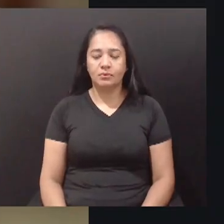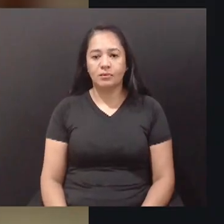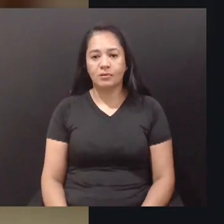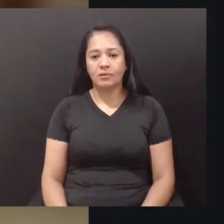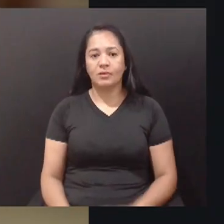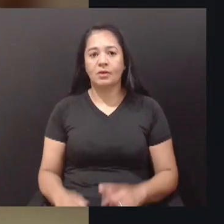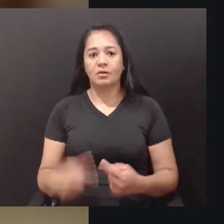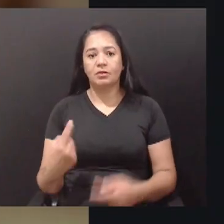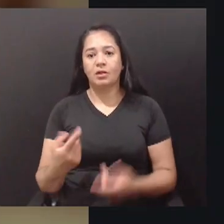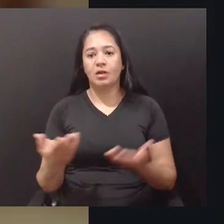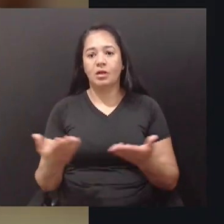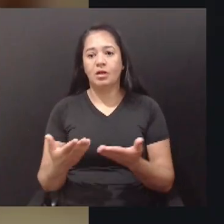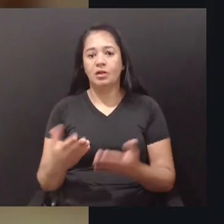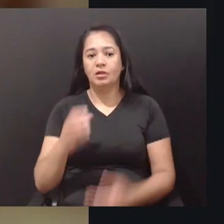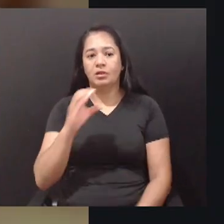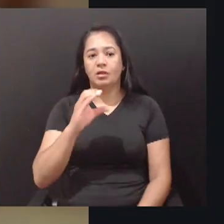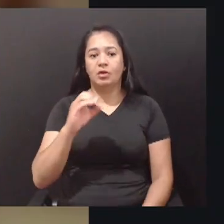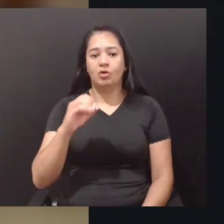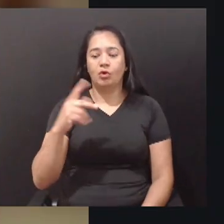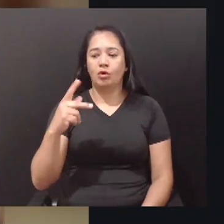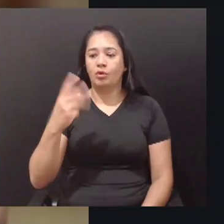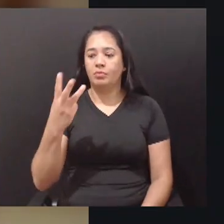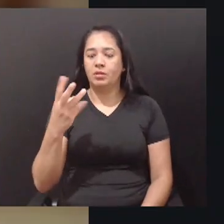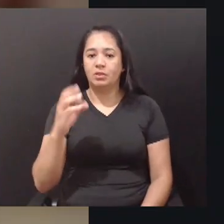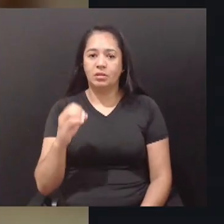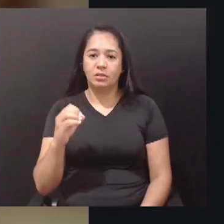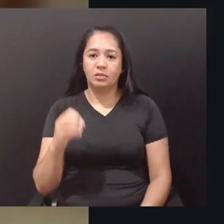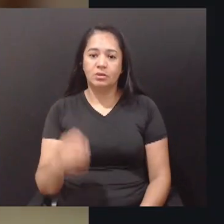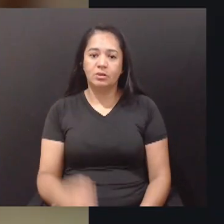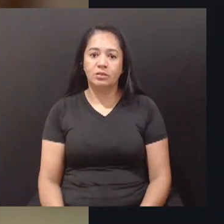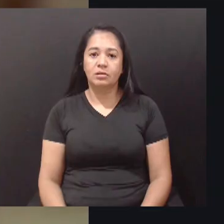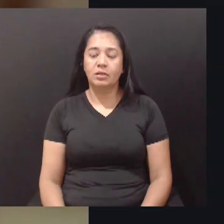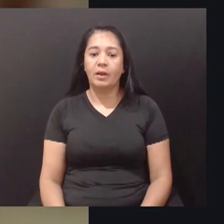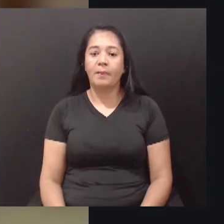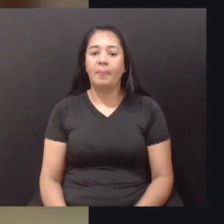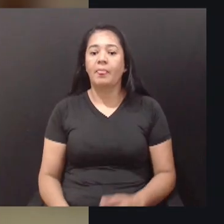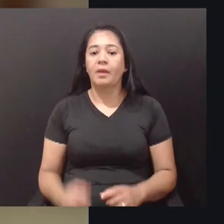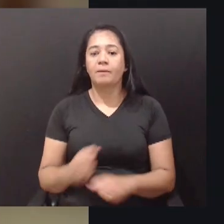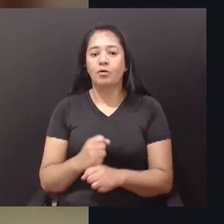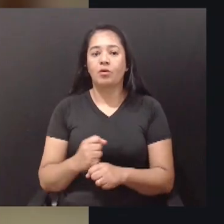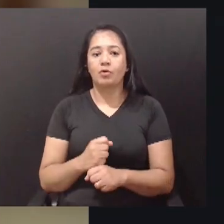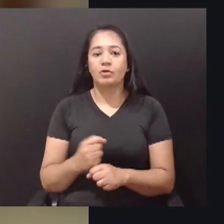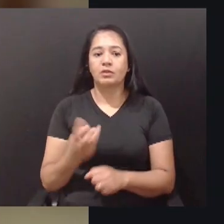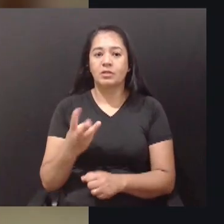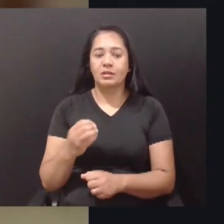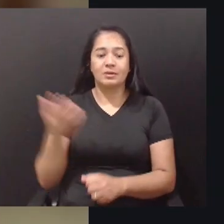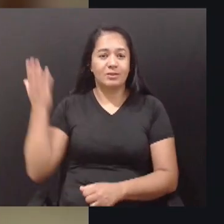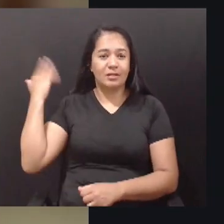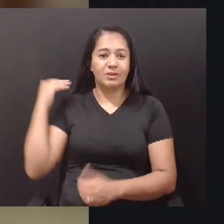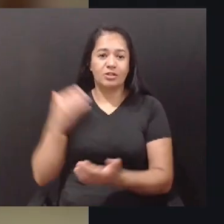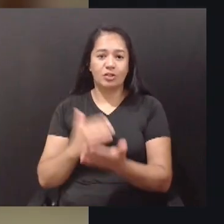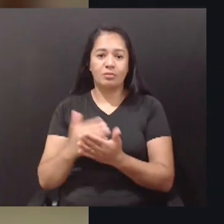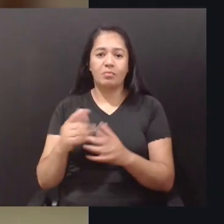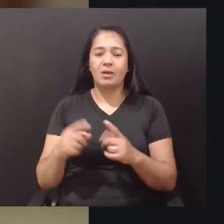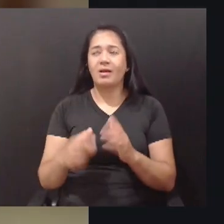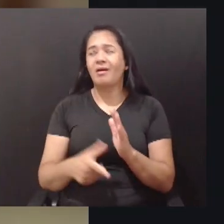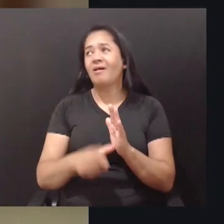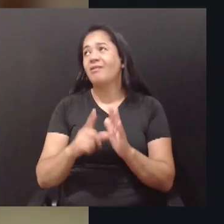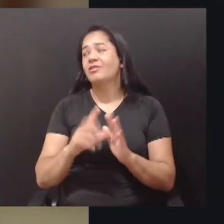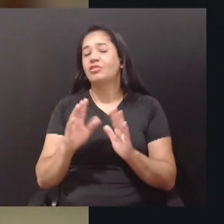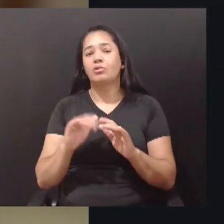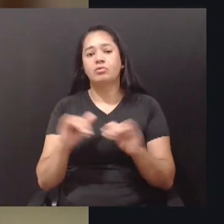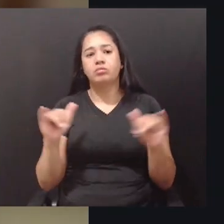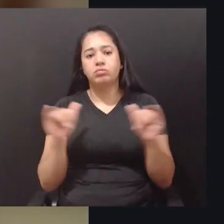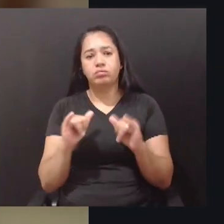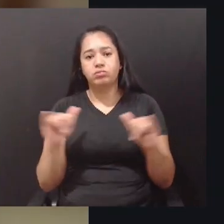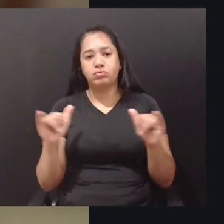na COP30, começaram há cerca de 30 anos atrás, mas antes disso já havia reuniões, já havia muitos alertas de cientistas,